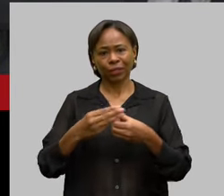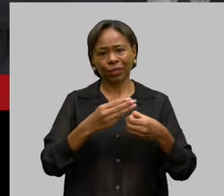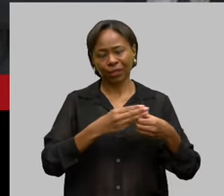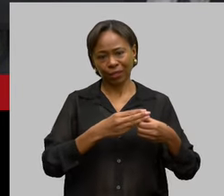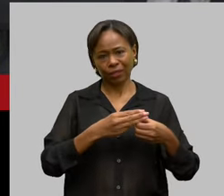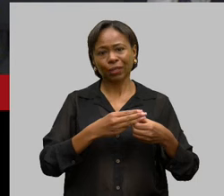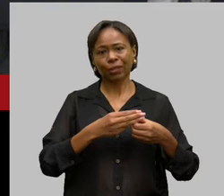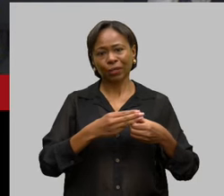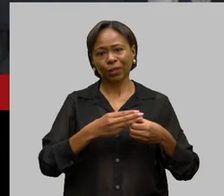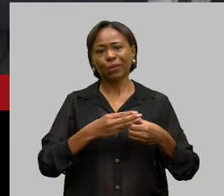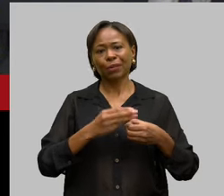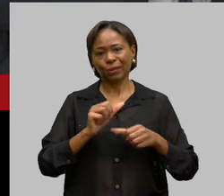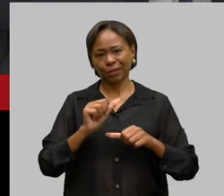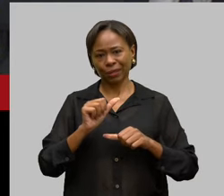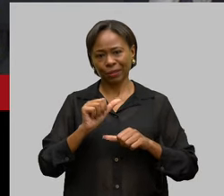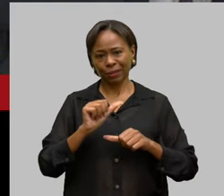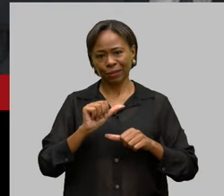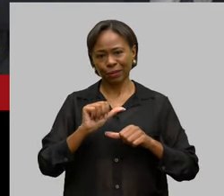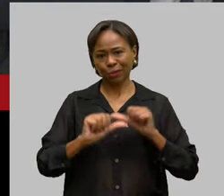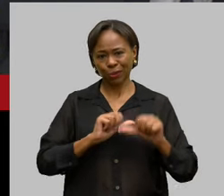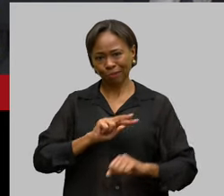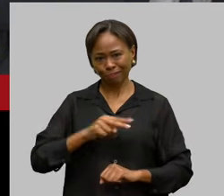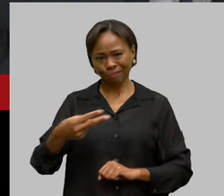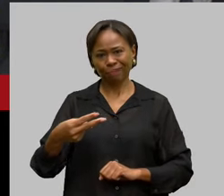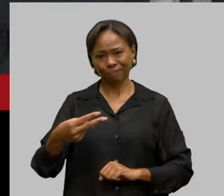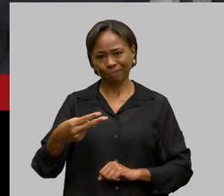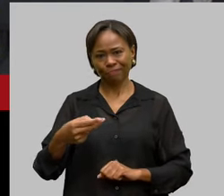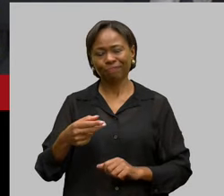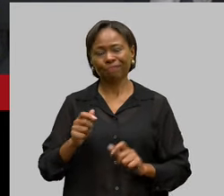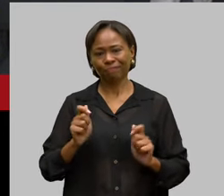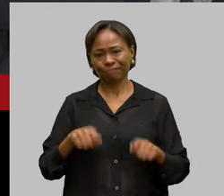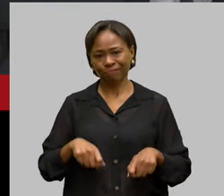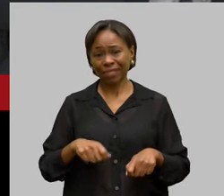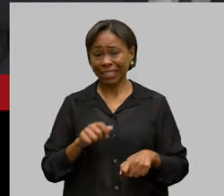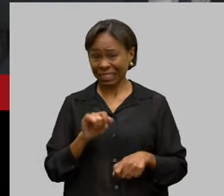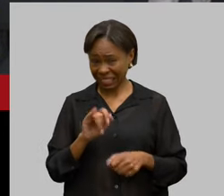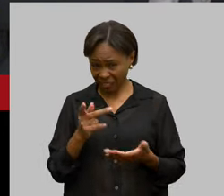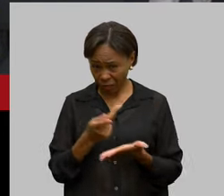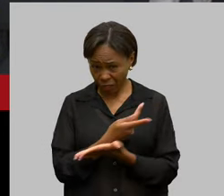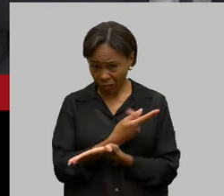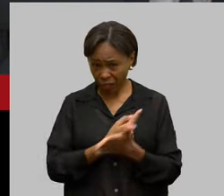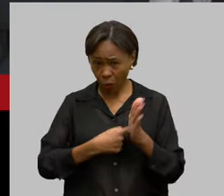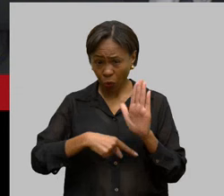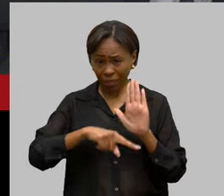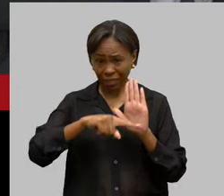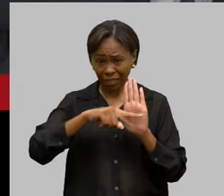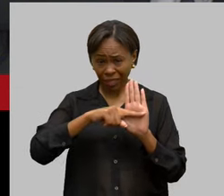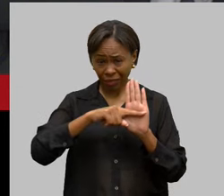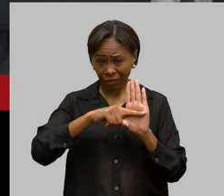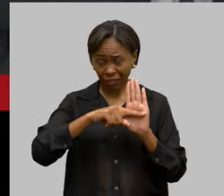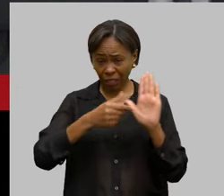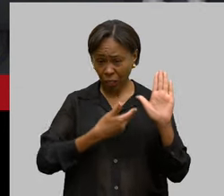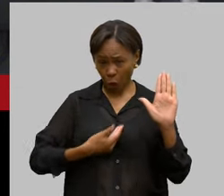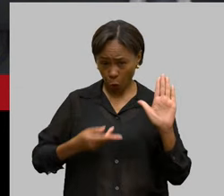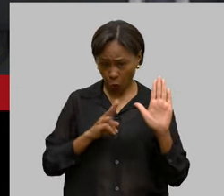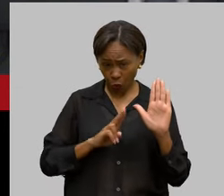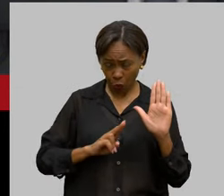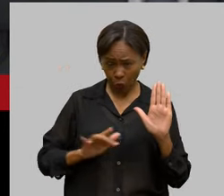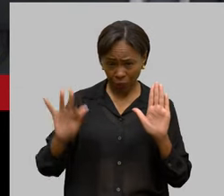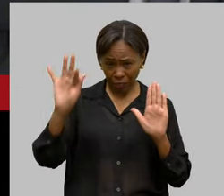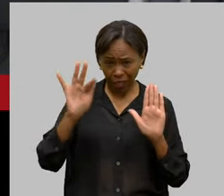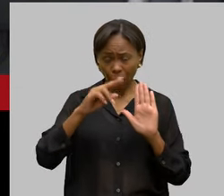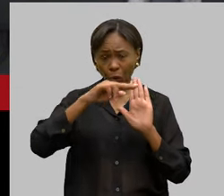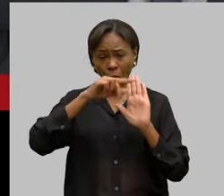acontecer isso o déficit da União cresce mais de 1 trilhão nós quebramos o